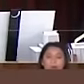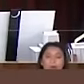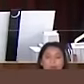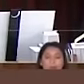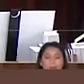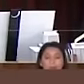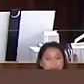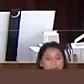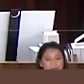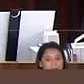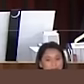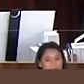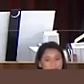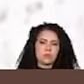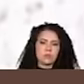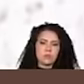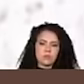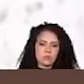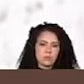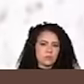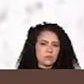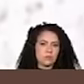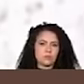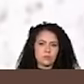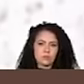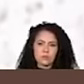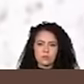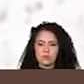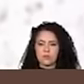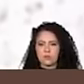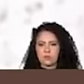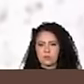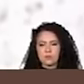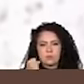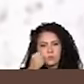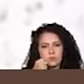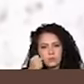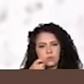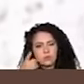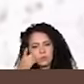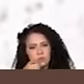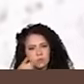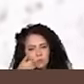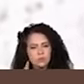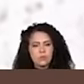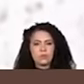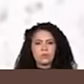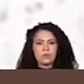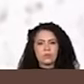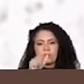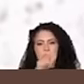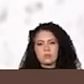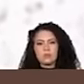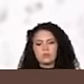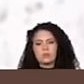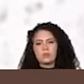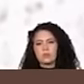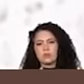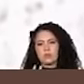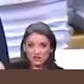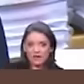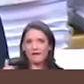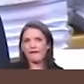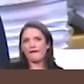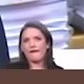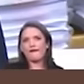ele não abriu o biquinho Aí eu pergunto por também não impichar o pgr porque o